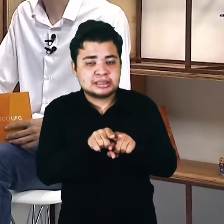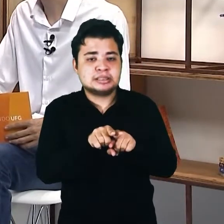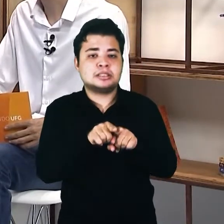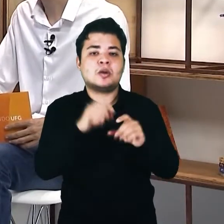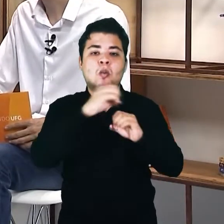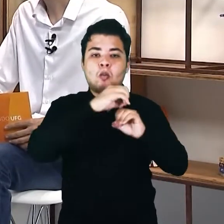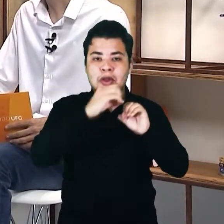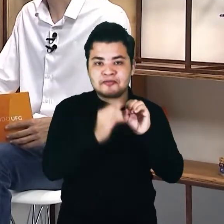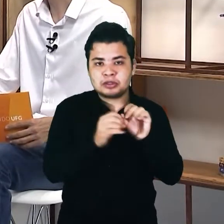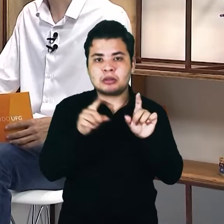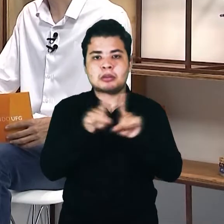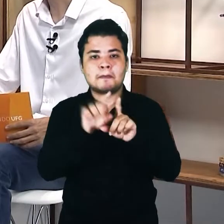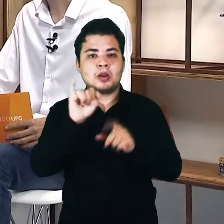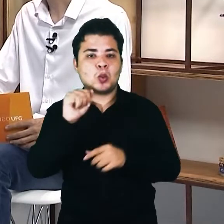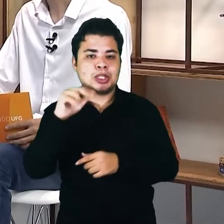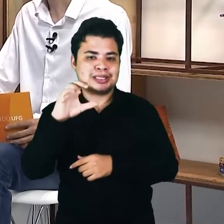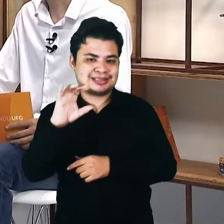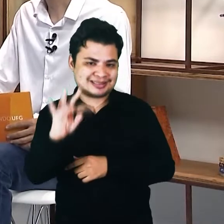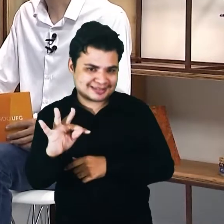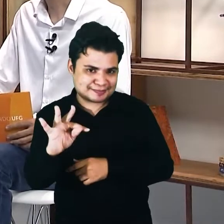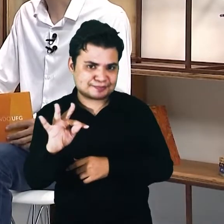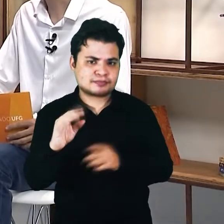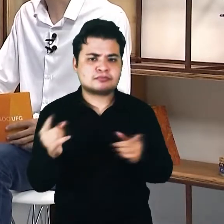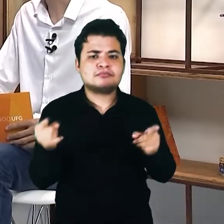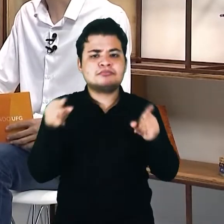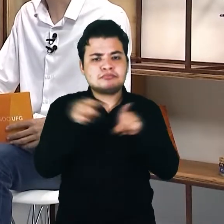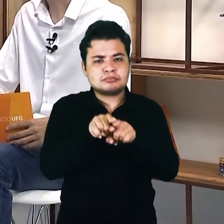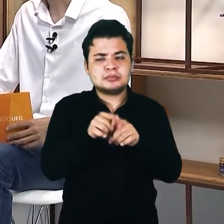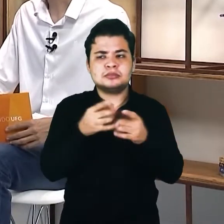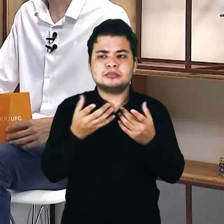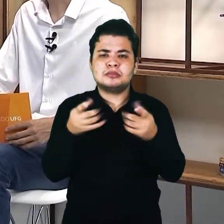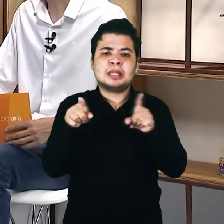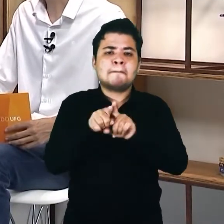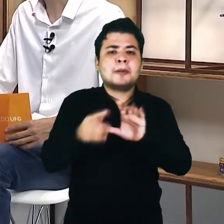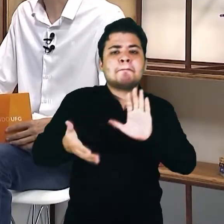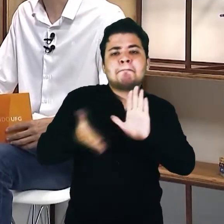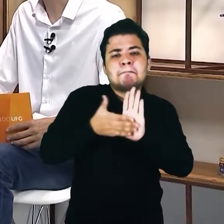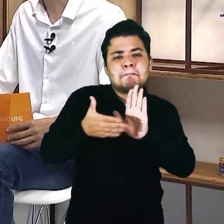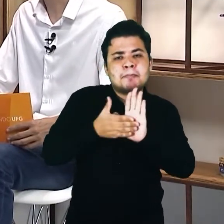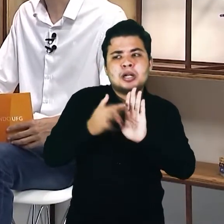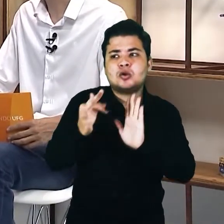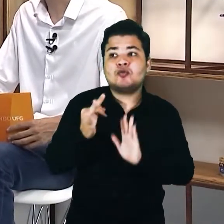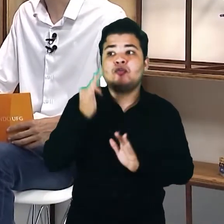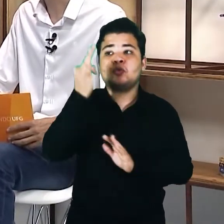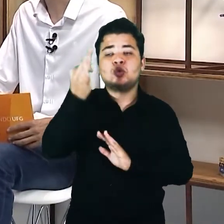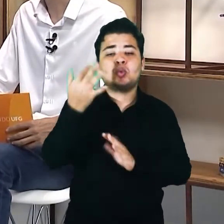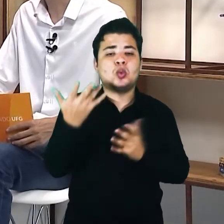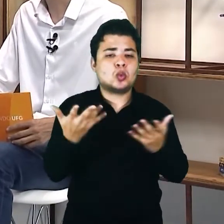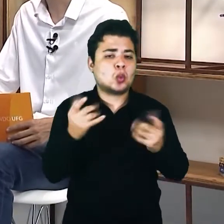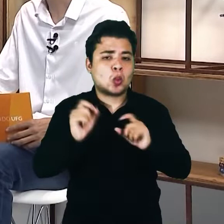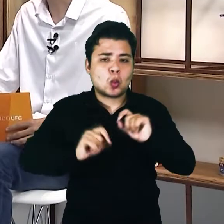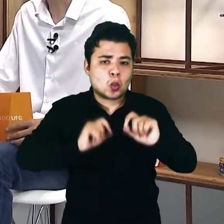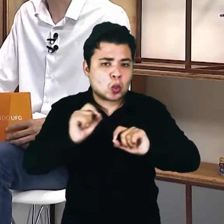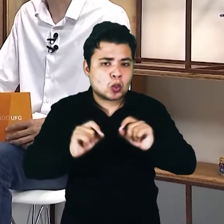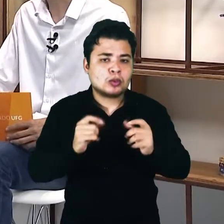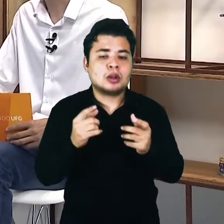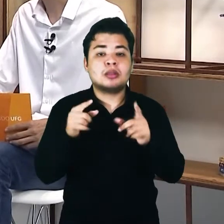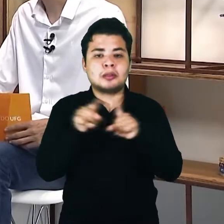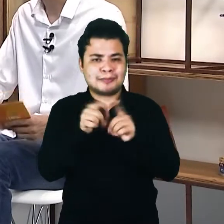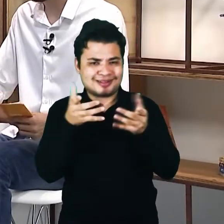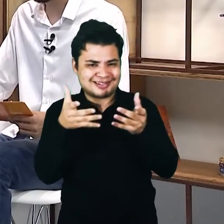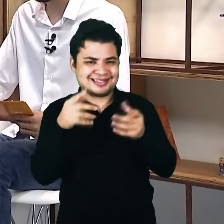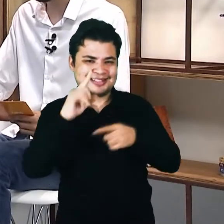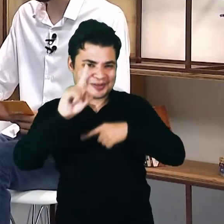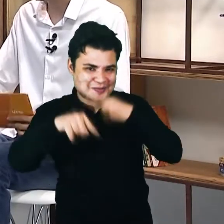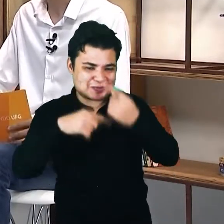com o INCT e não só da parceria, mas quais são os planos futuros, projetos futuros? Depois eu queria também